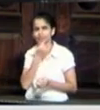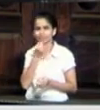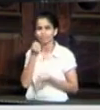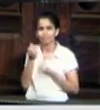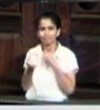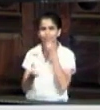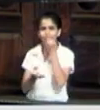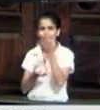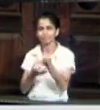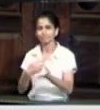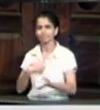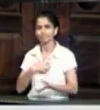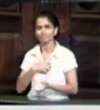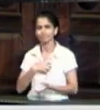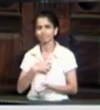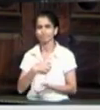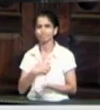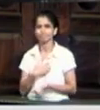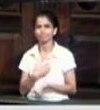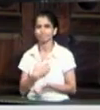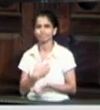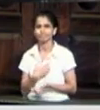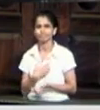um sentimento